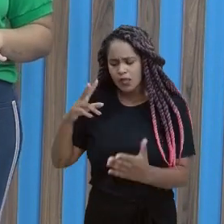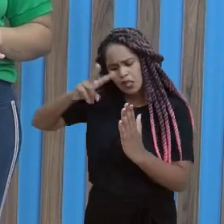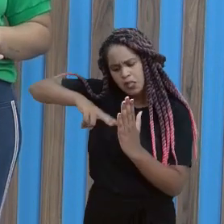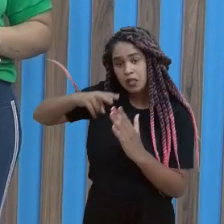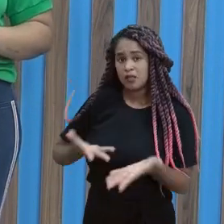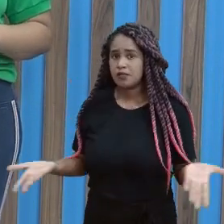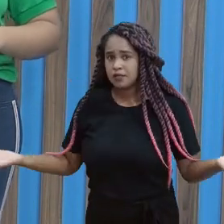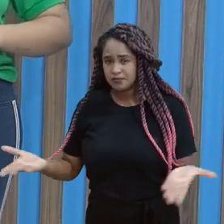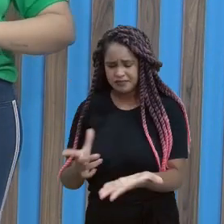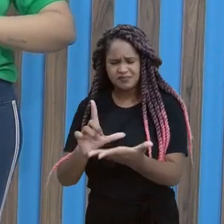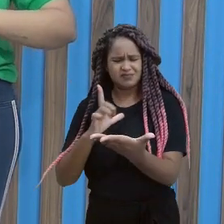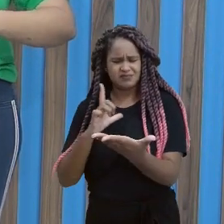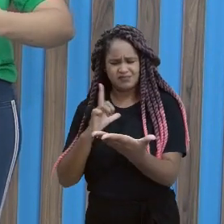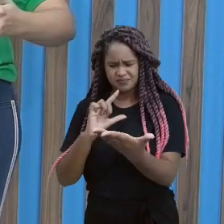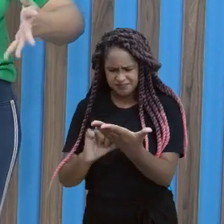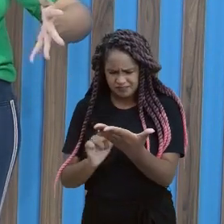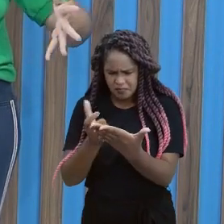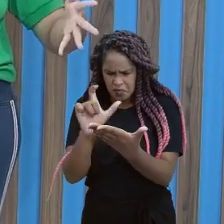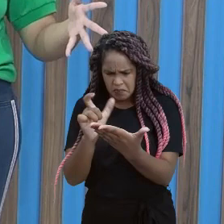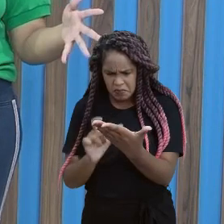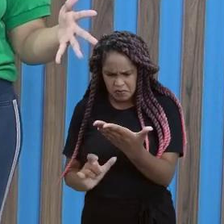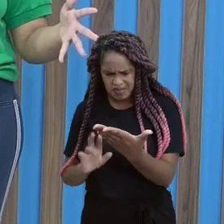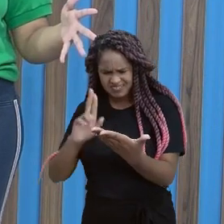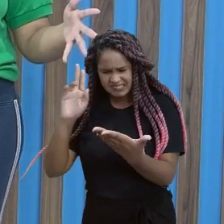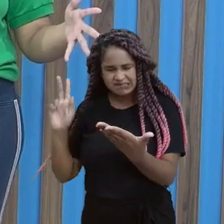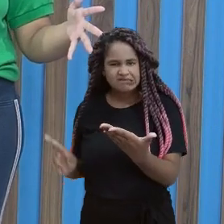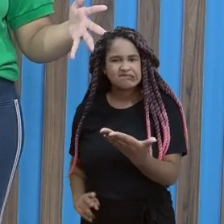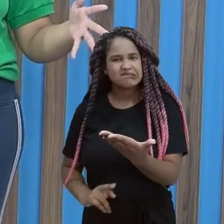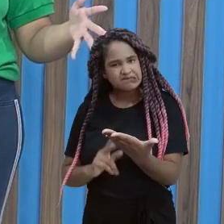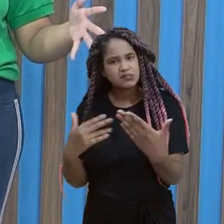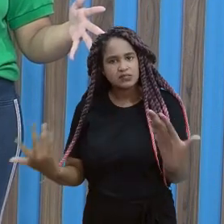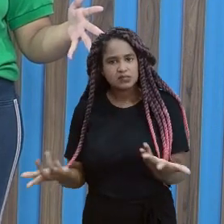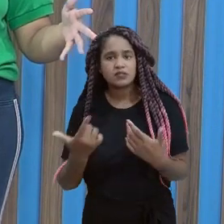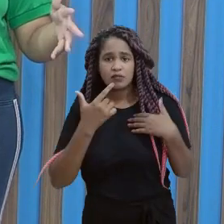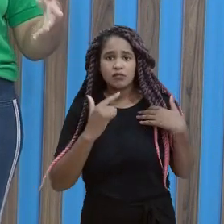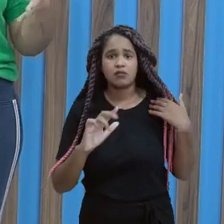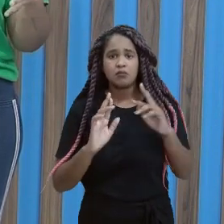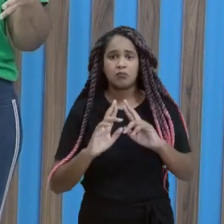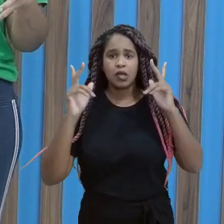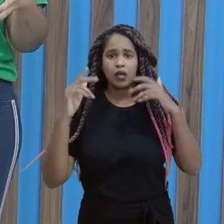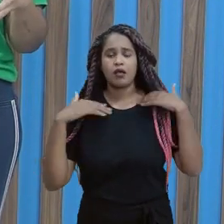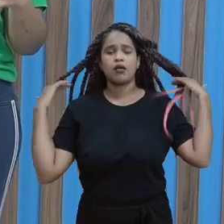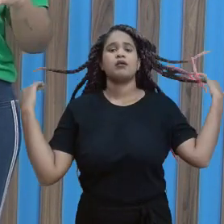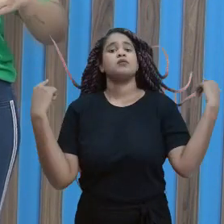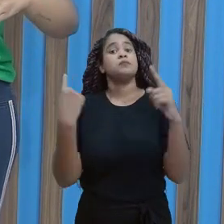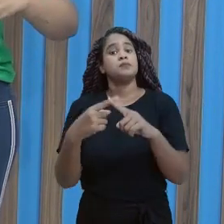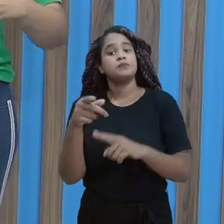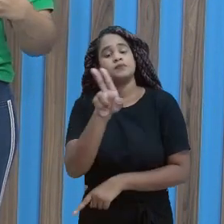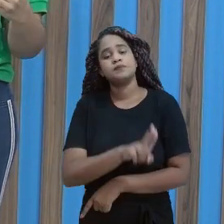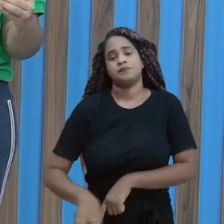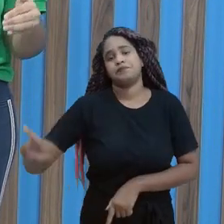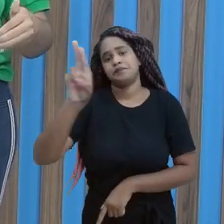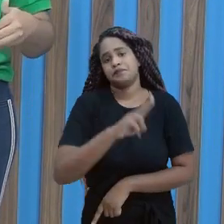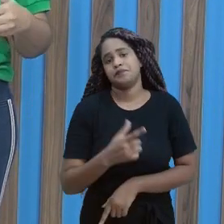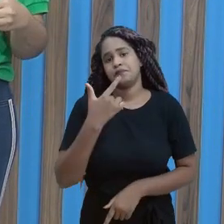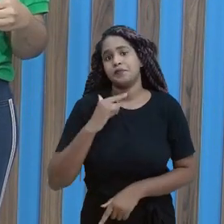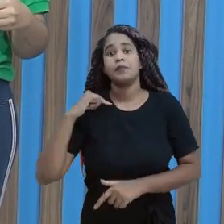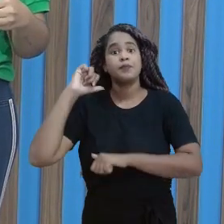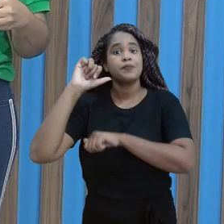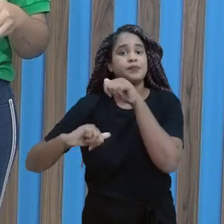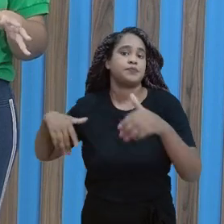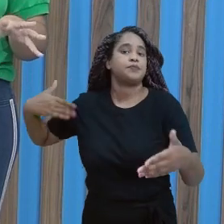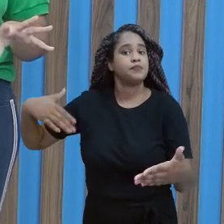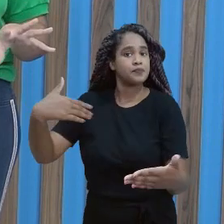hoje. Haverá uma série de mudanças com relação à língua, né? Porque o uso da língua vai